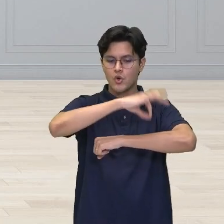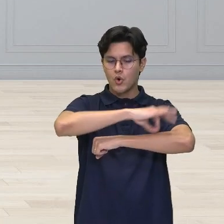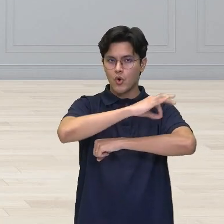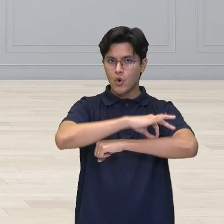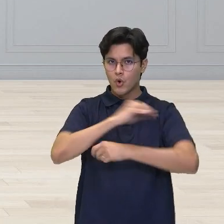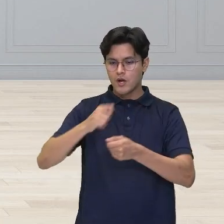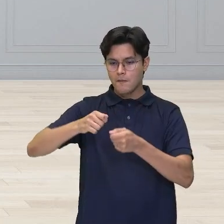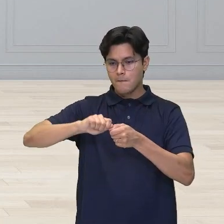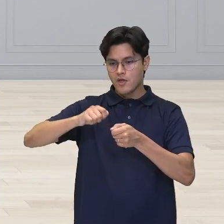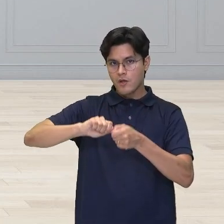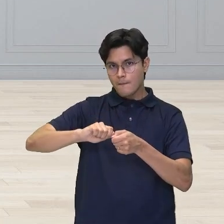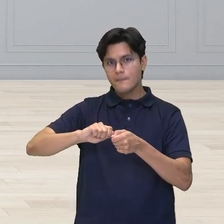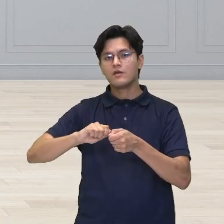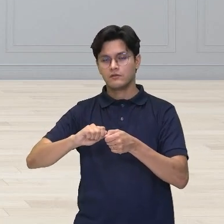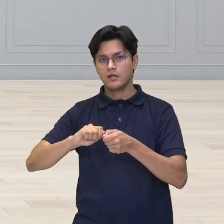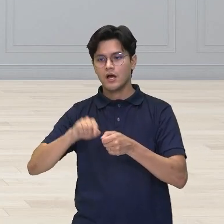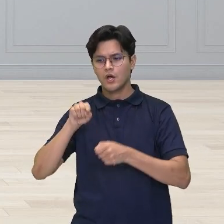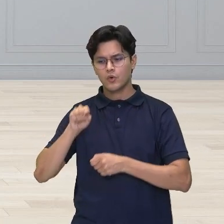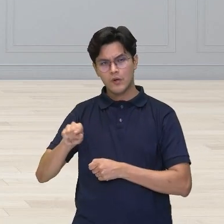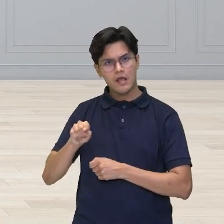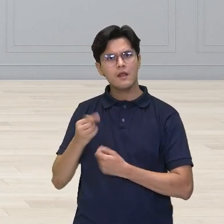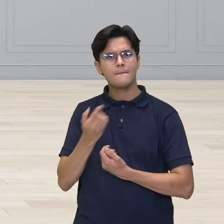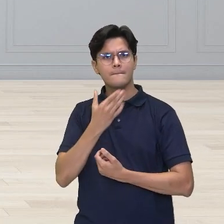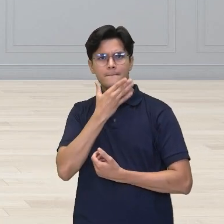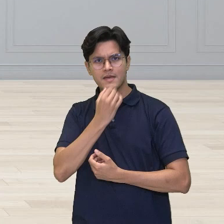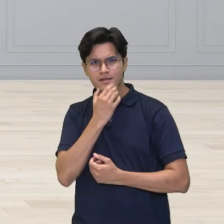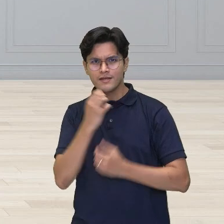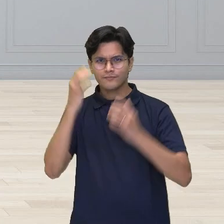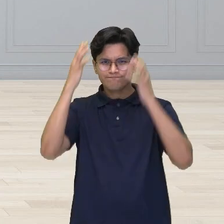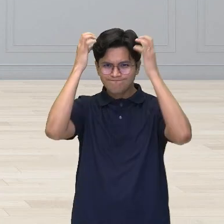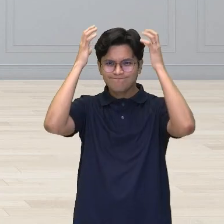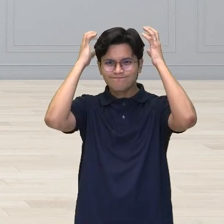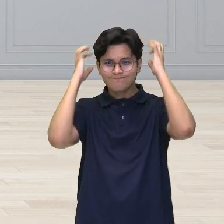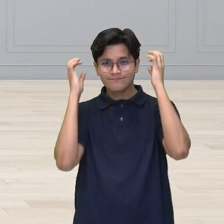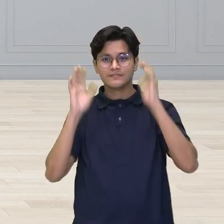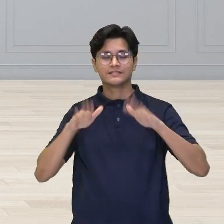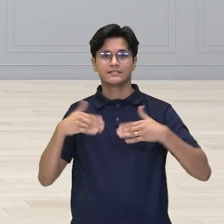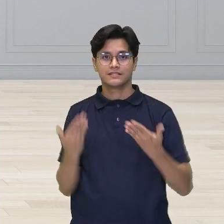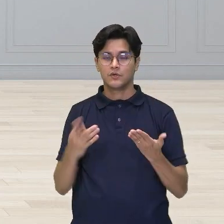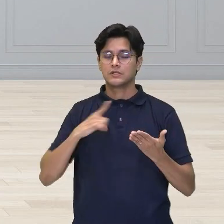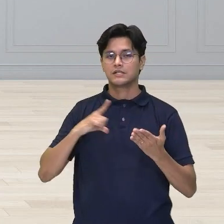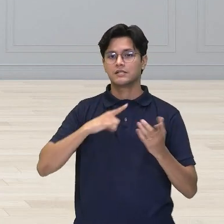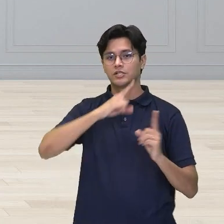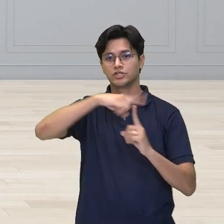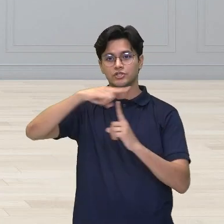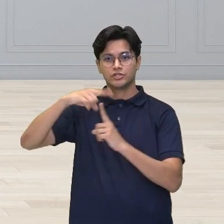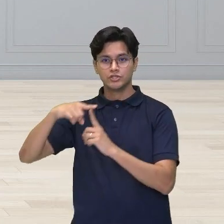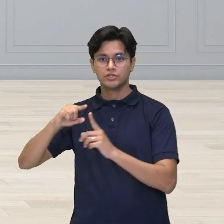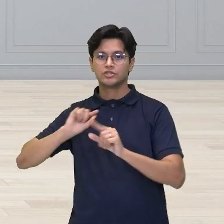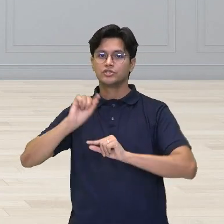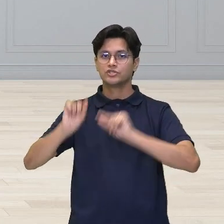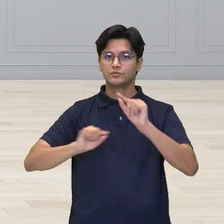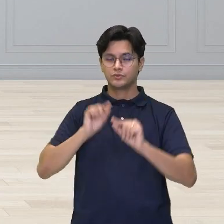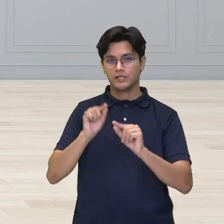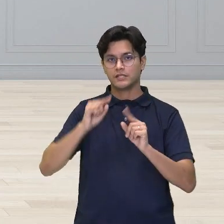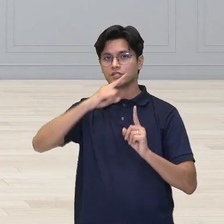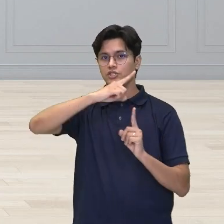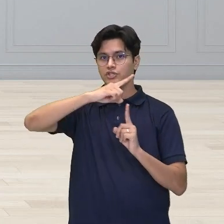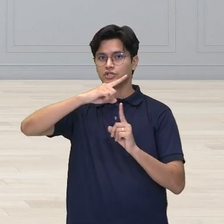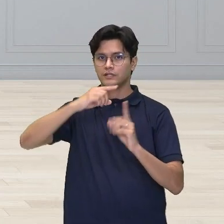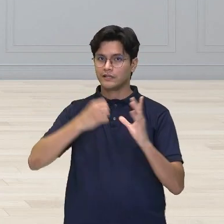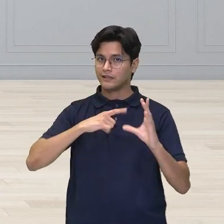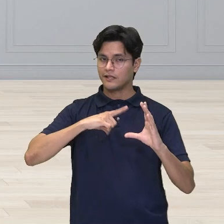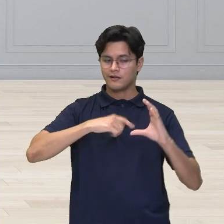das crianças espanholas no século XVII e seguiu o estilo de Michelangelo Caravaggio.